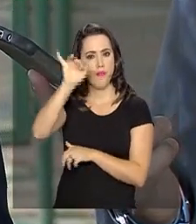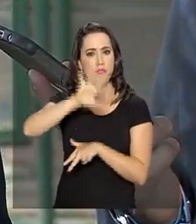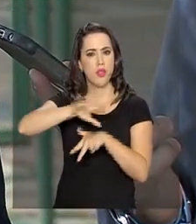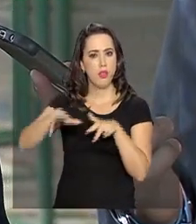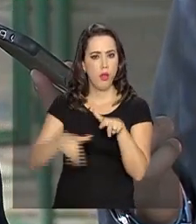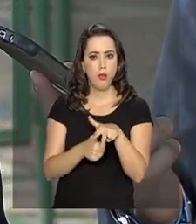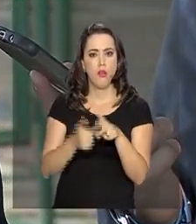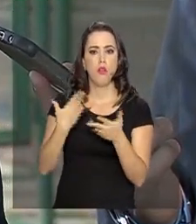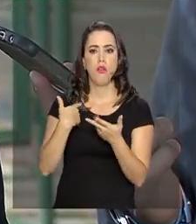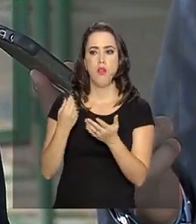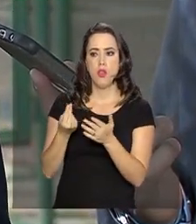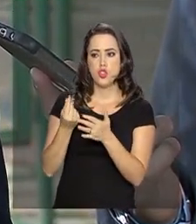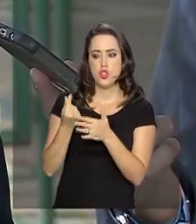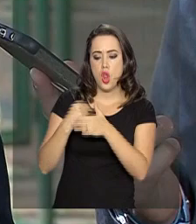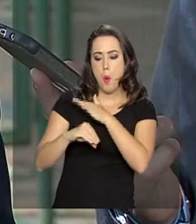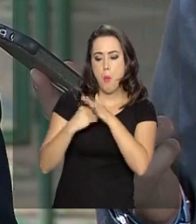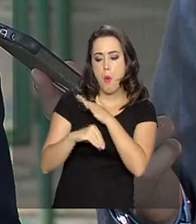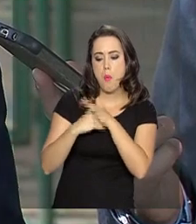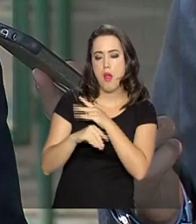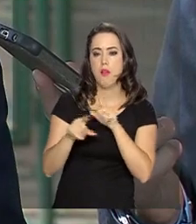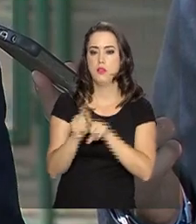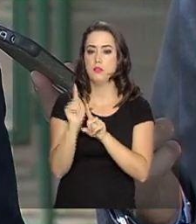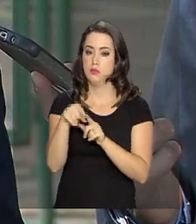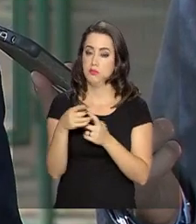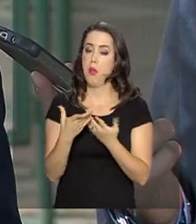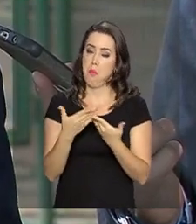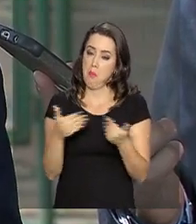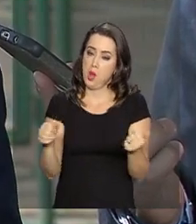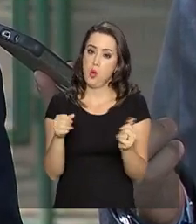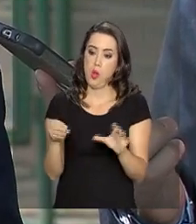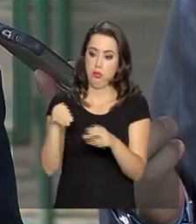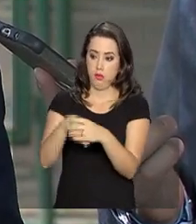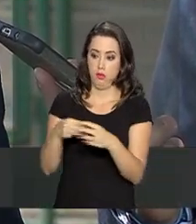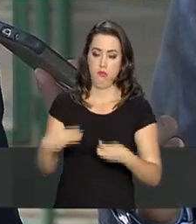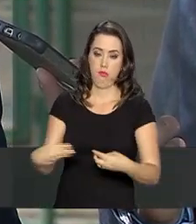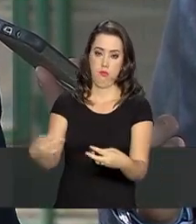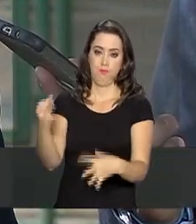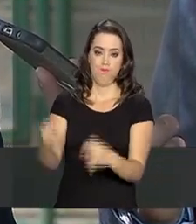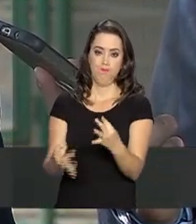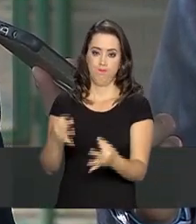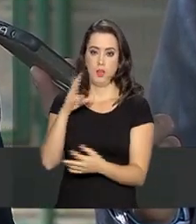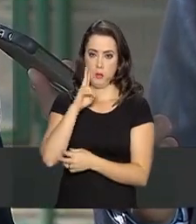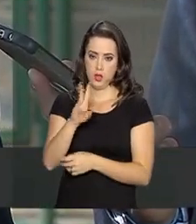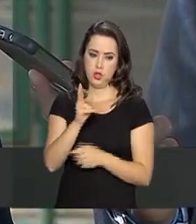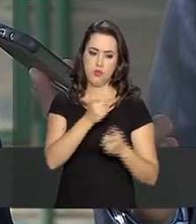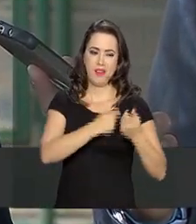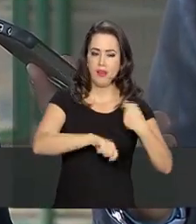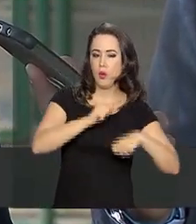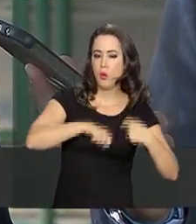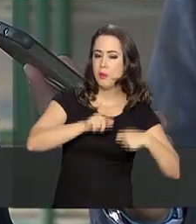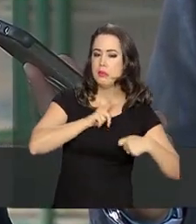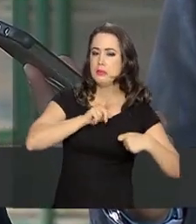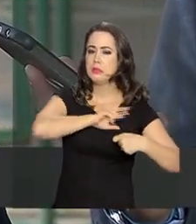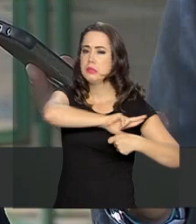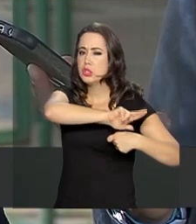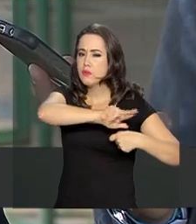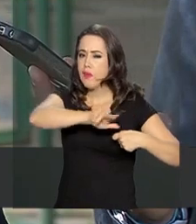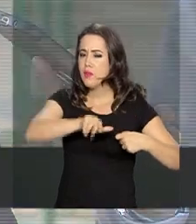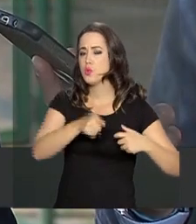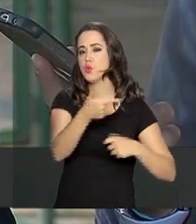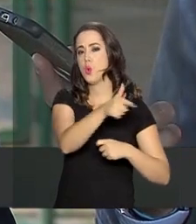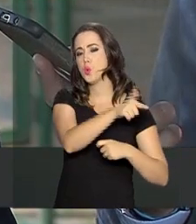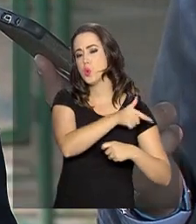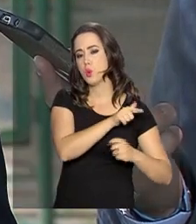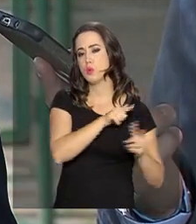a transferência dele para o Ministério da Justiça, considerando que o Ministério da Economia vai ter aí muitas